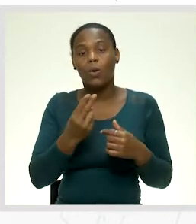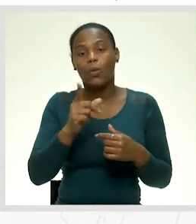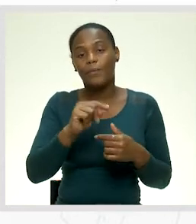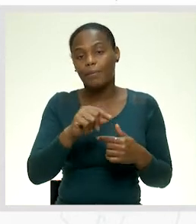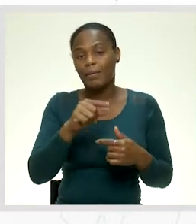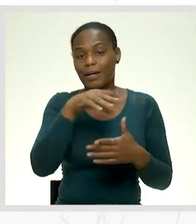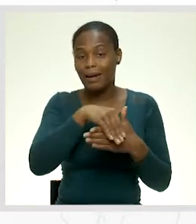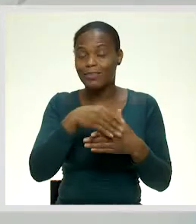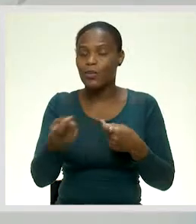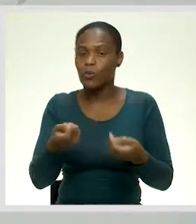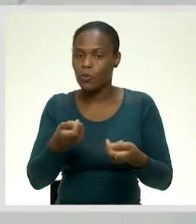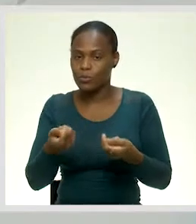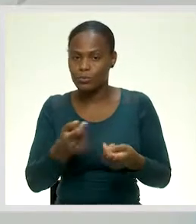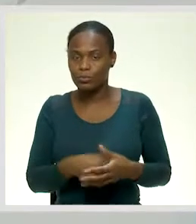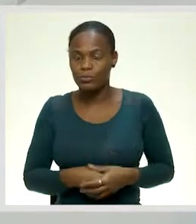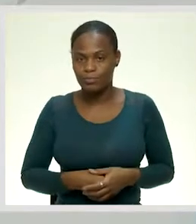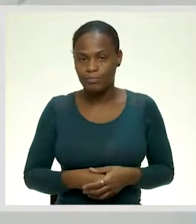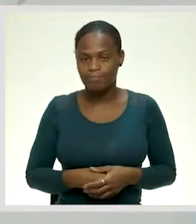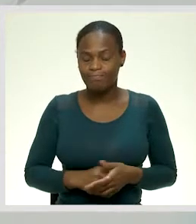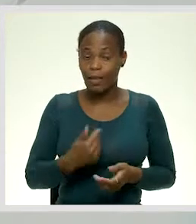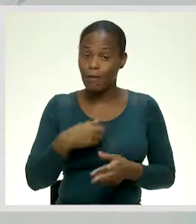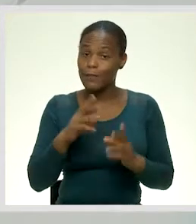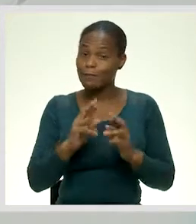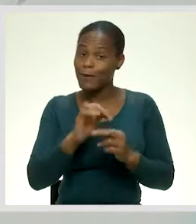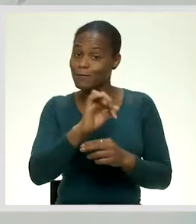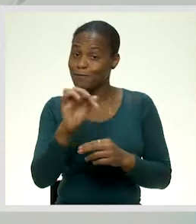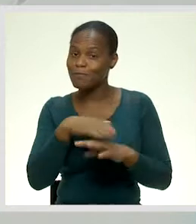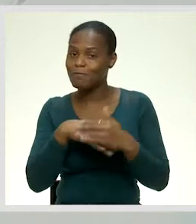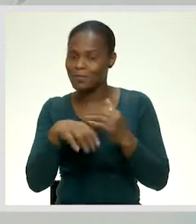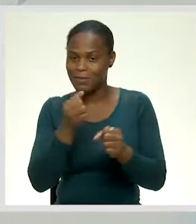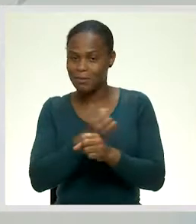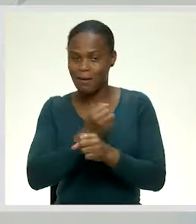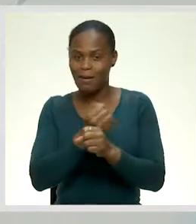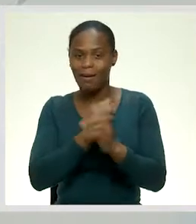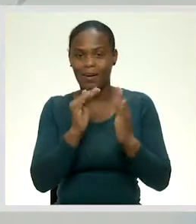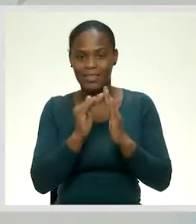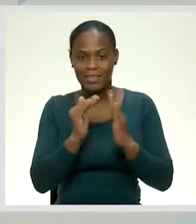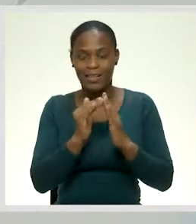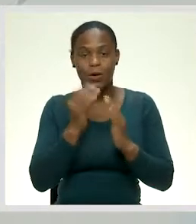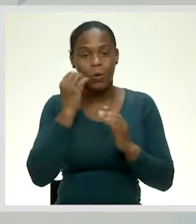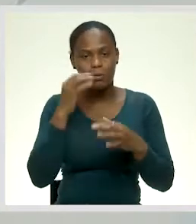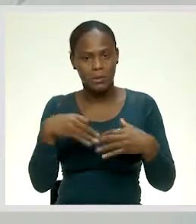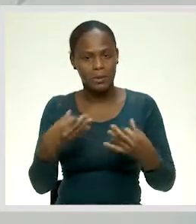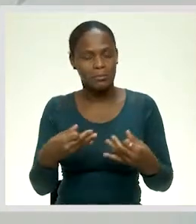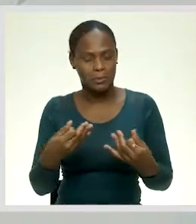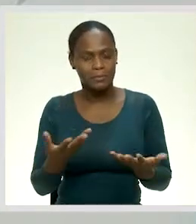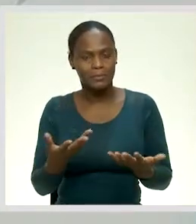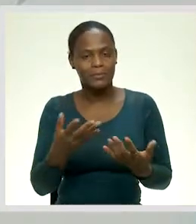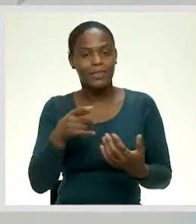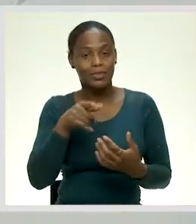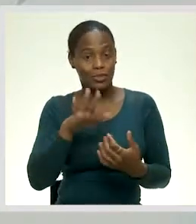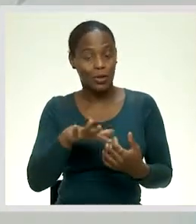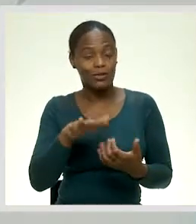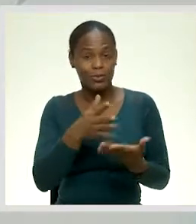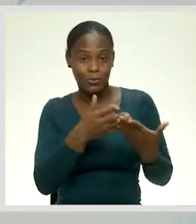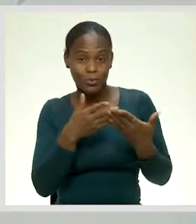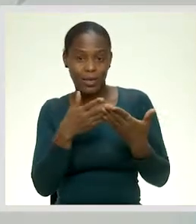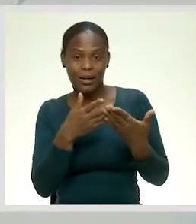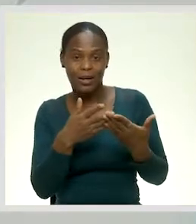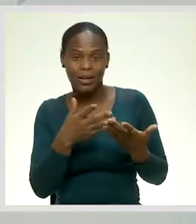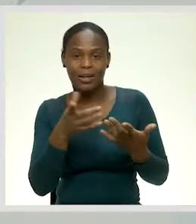negócio. Espero que tenha feito o trabalho de casa, como sempre, que está a estudar, está a